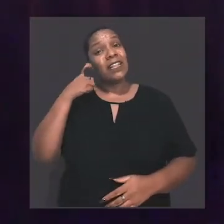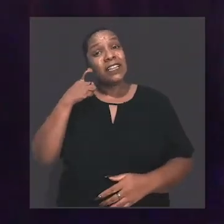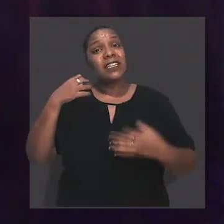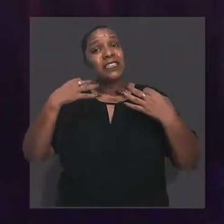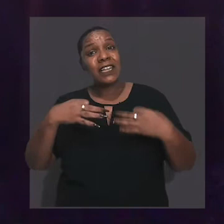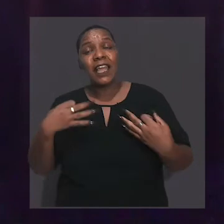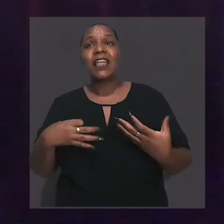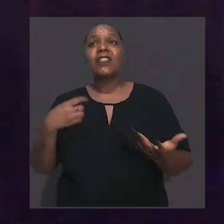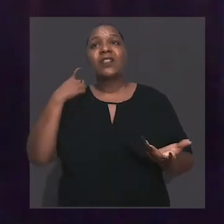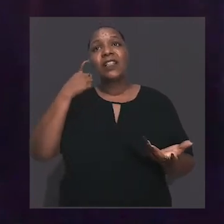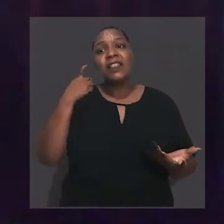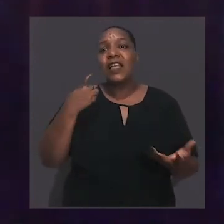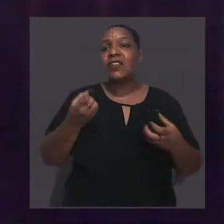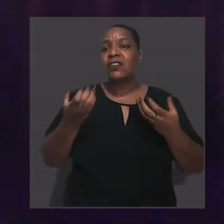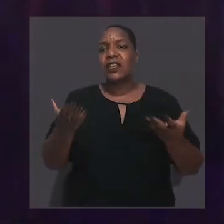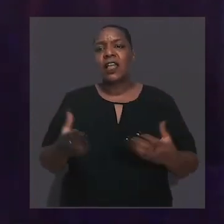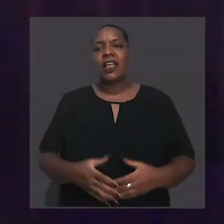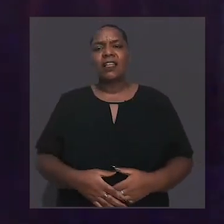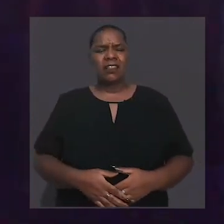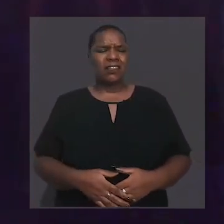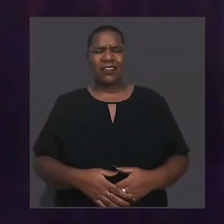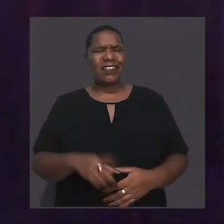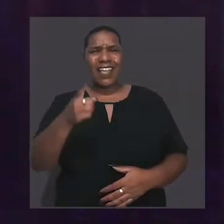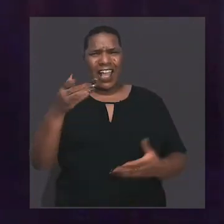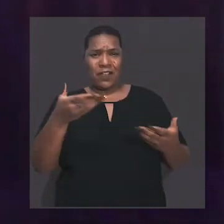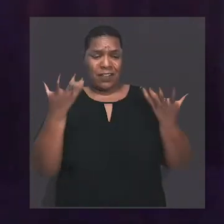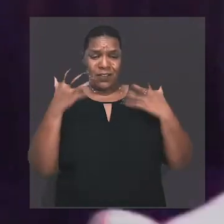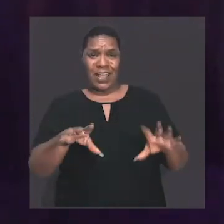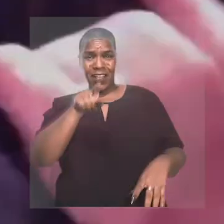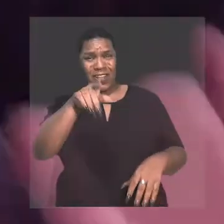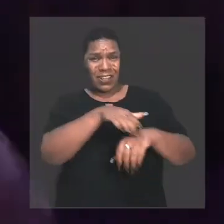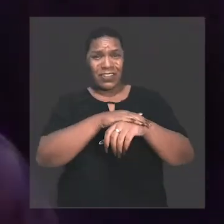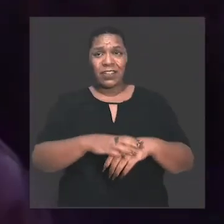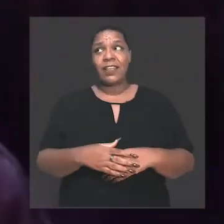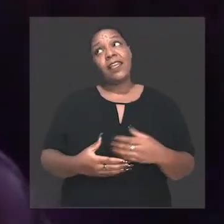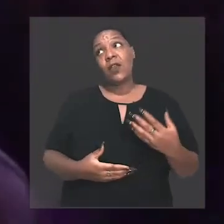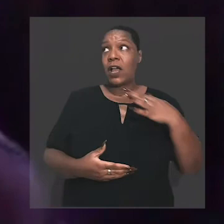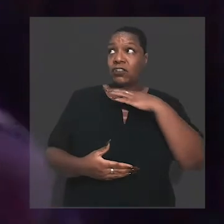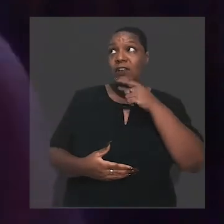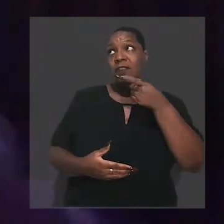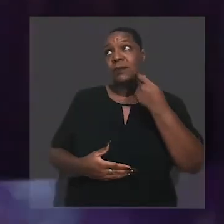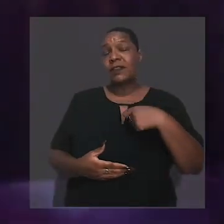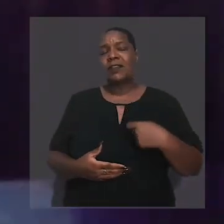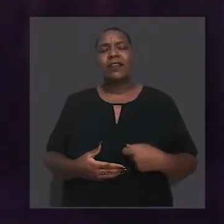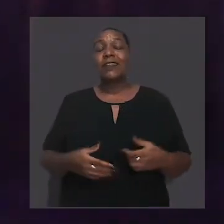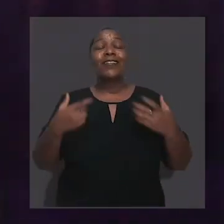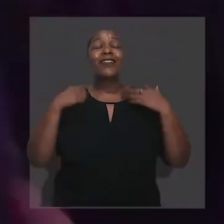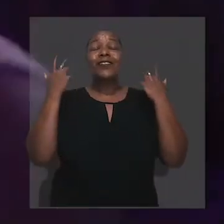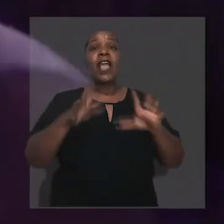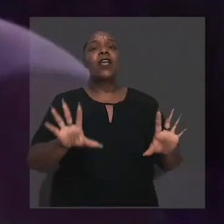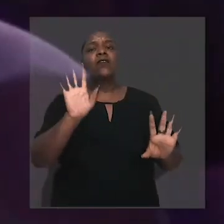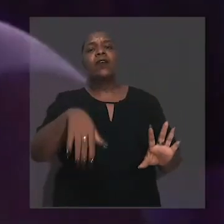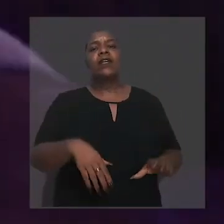Eu tava tentando fazer a coisa certa. Eu tentei te dar o que você precisava, o que você queria. Agora quem não quer falar com você sou eu. O que eu achava que você precisava. Agora que não